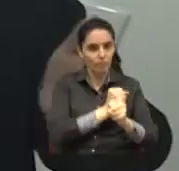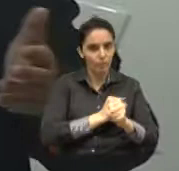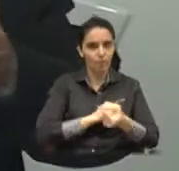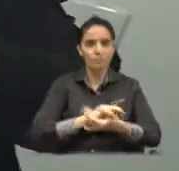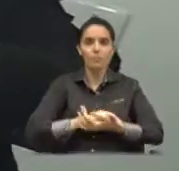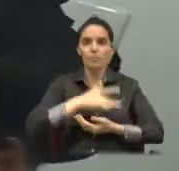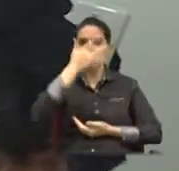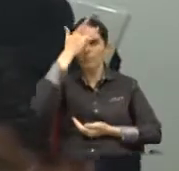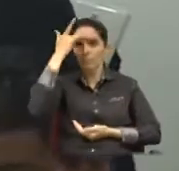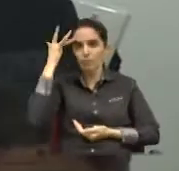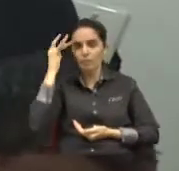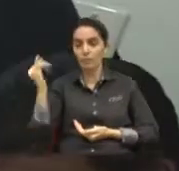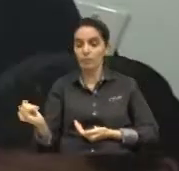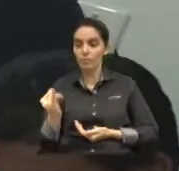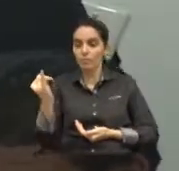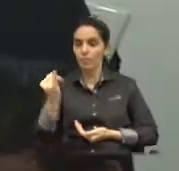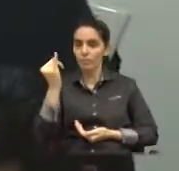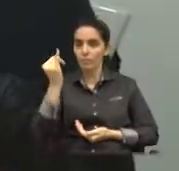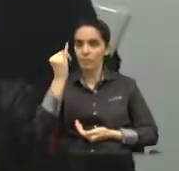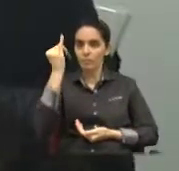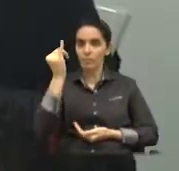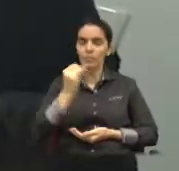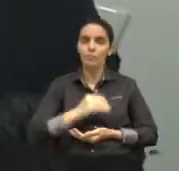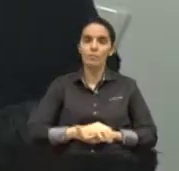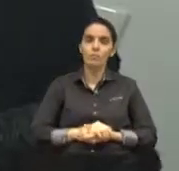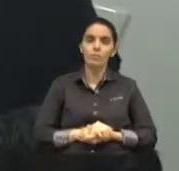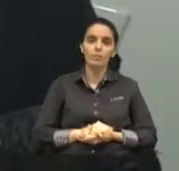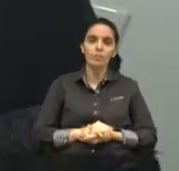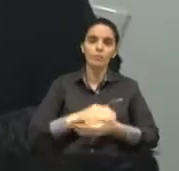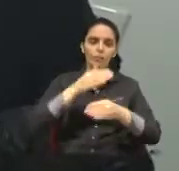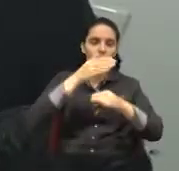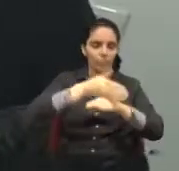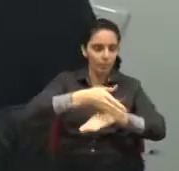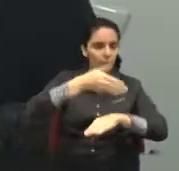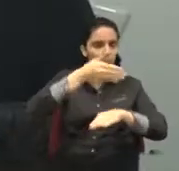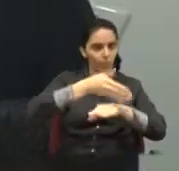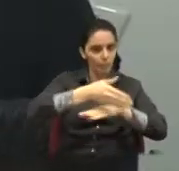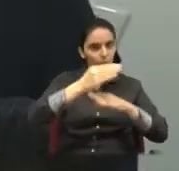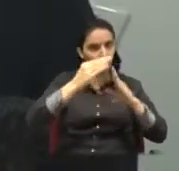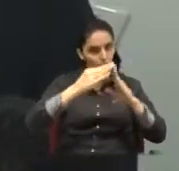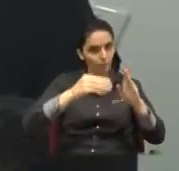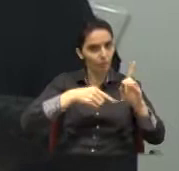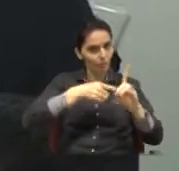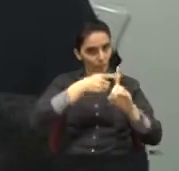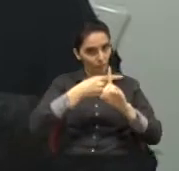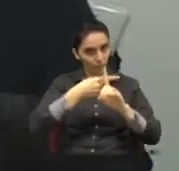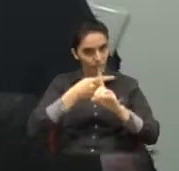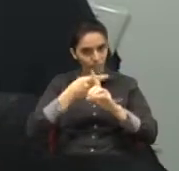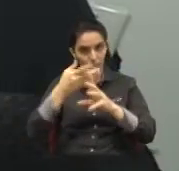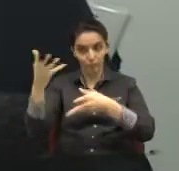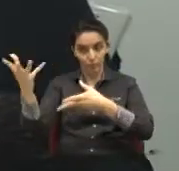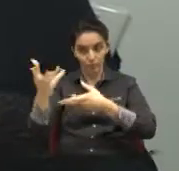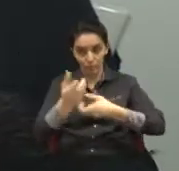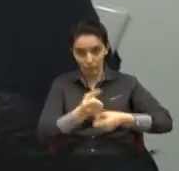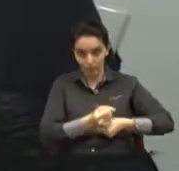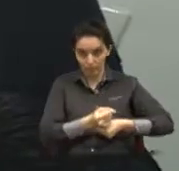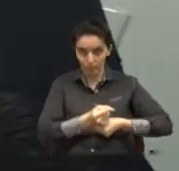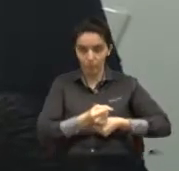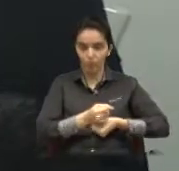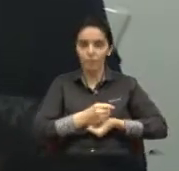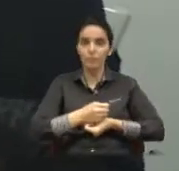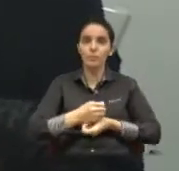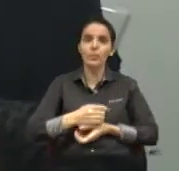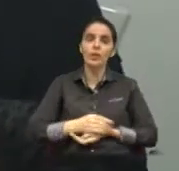pessoas importantes que passaram dentro da igreja de visita, Dom Pedro II.